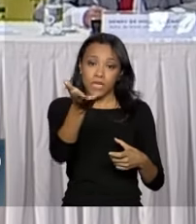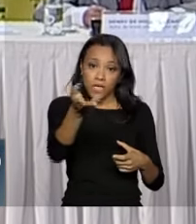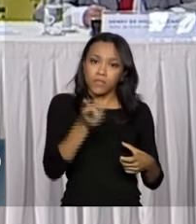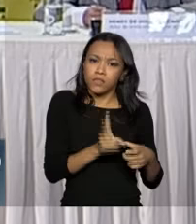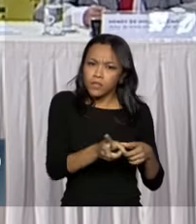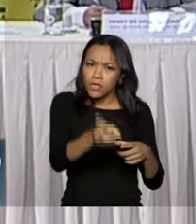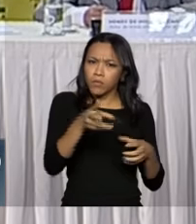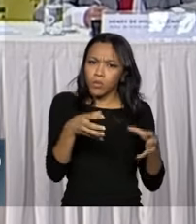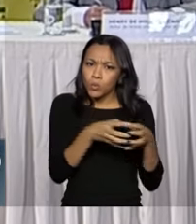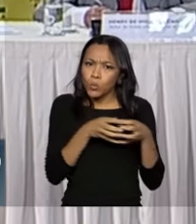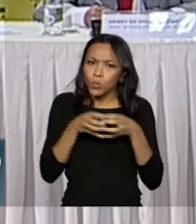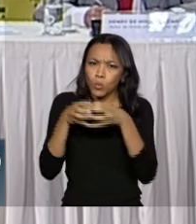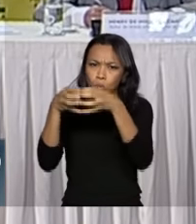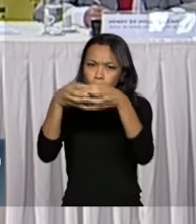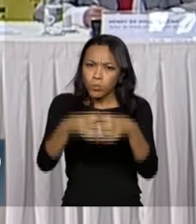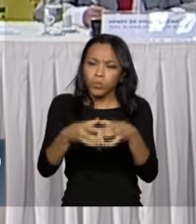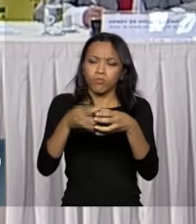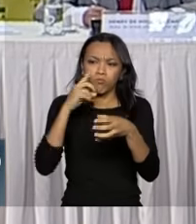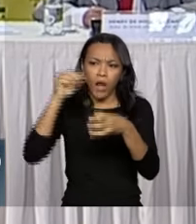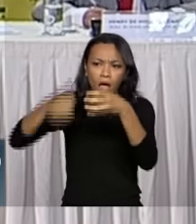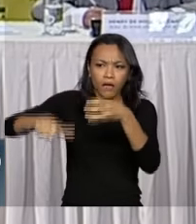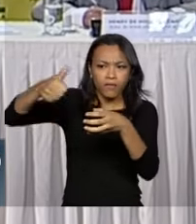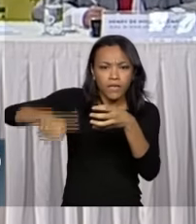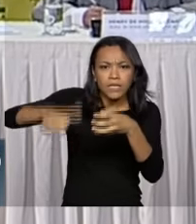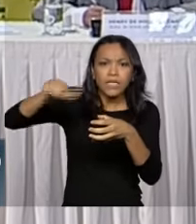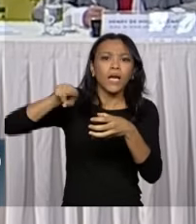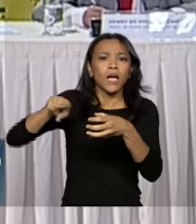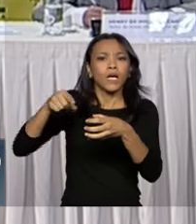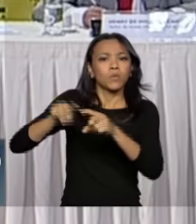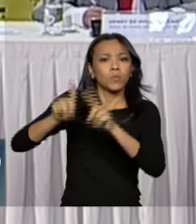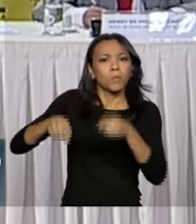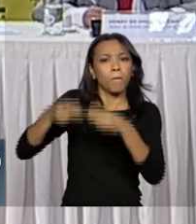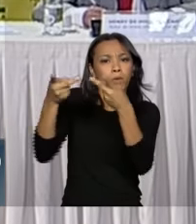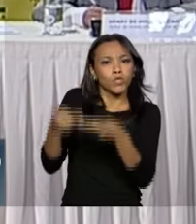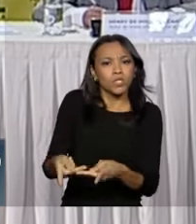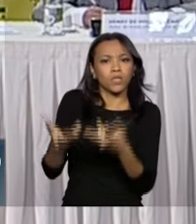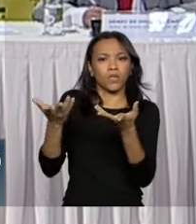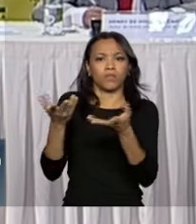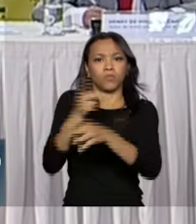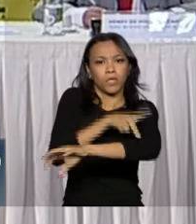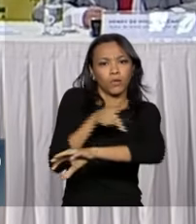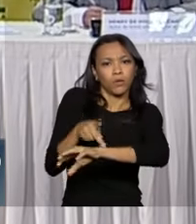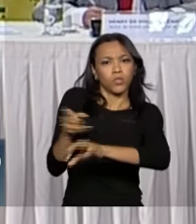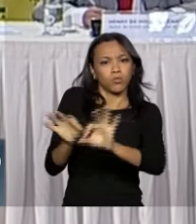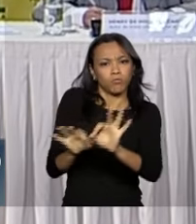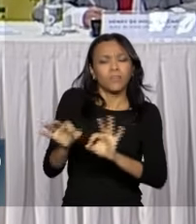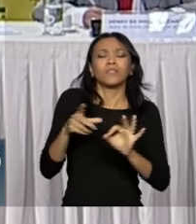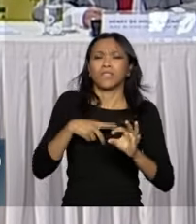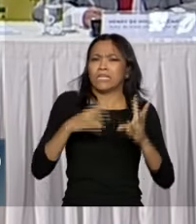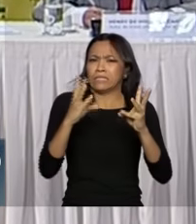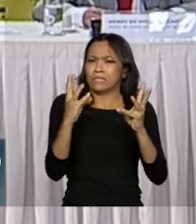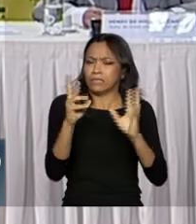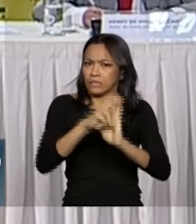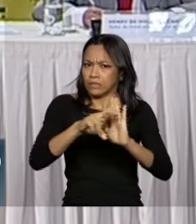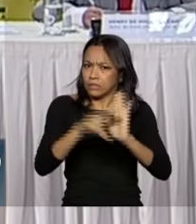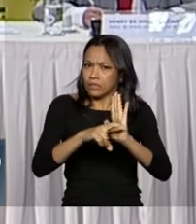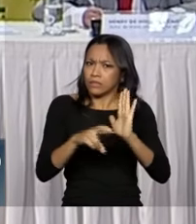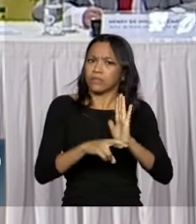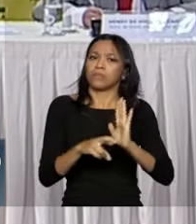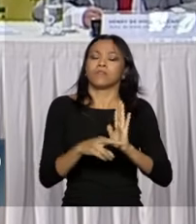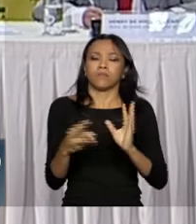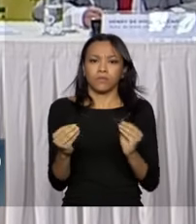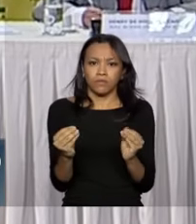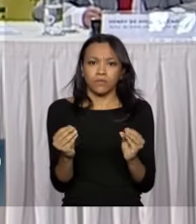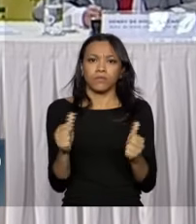dirigiu a comissão de especialistas que avaliou os projetos. Então, há um rigor muito grande nisso tudo. Se, por um